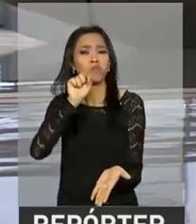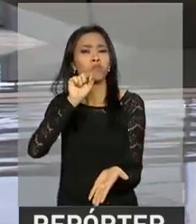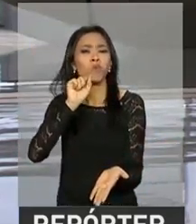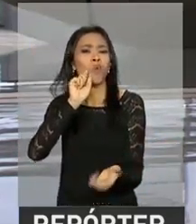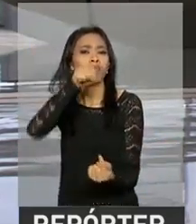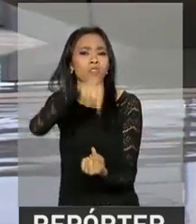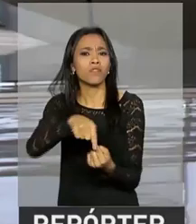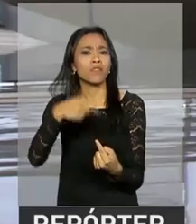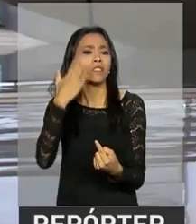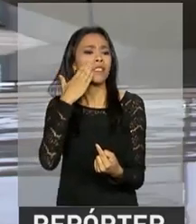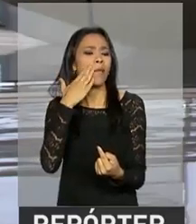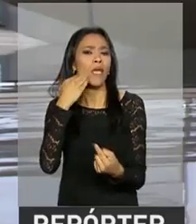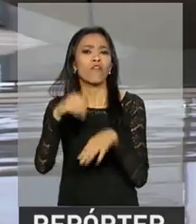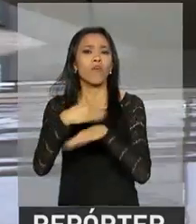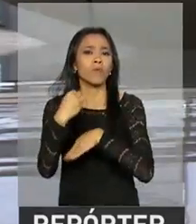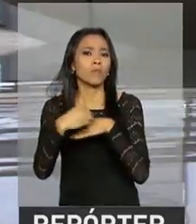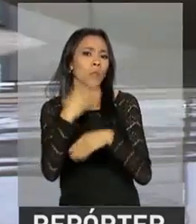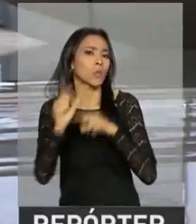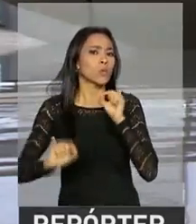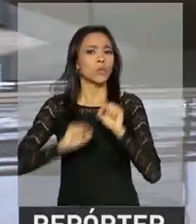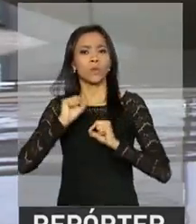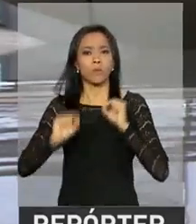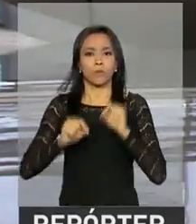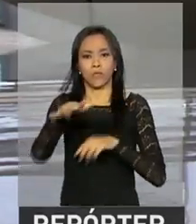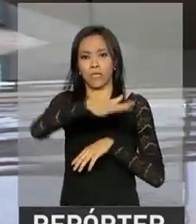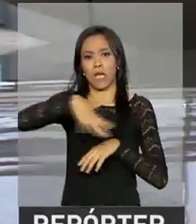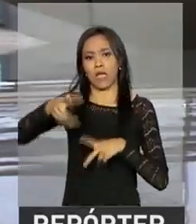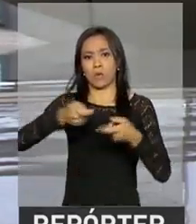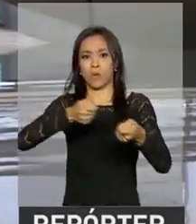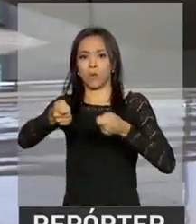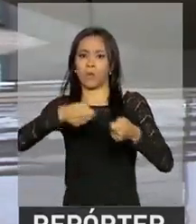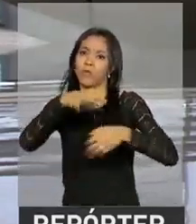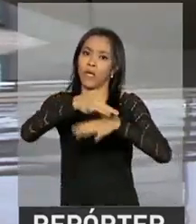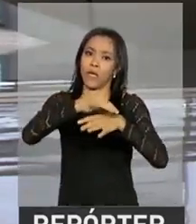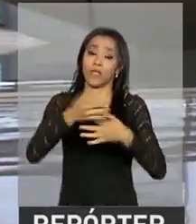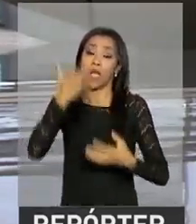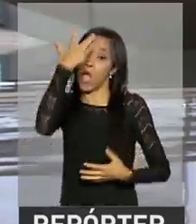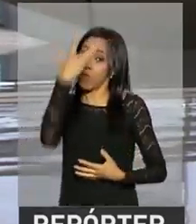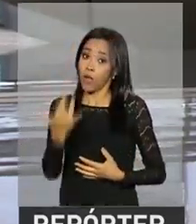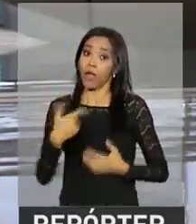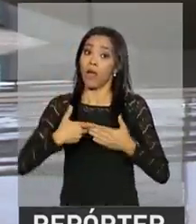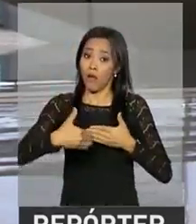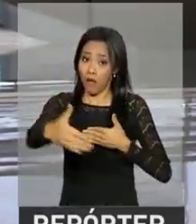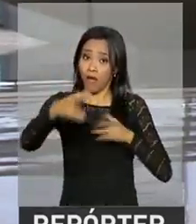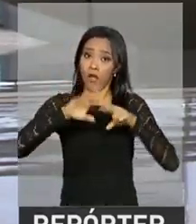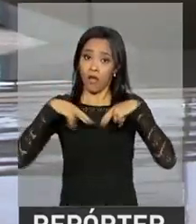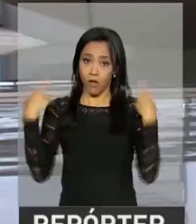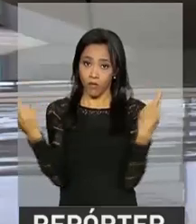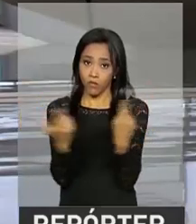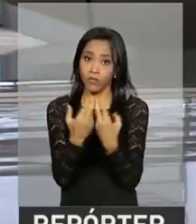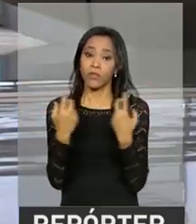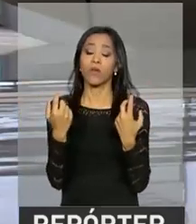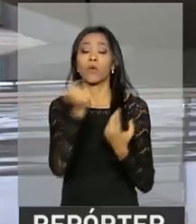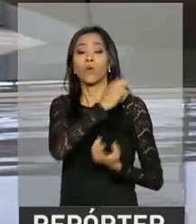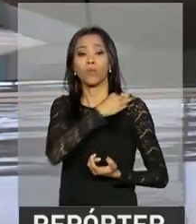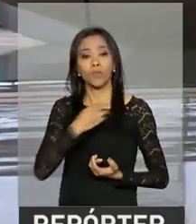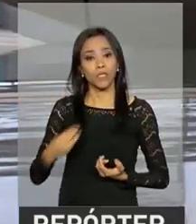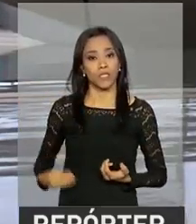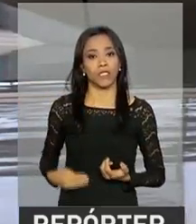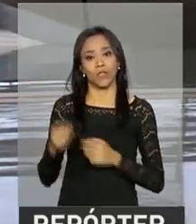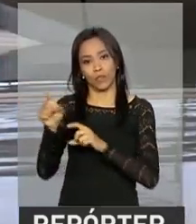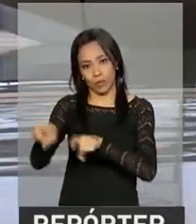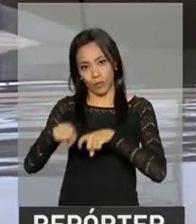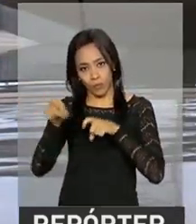mais informações sobre controle sanitário ele deve se reunir amanhã com o ministro da Agricultura blairo